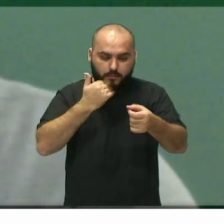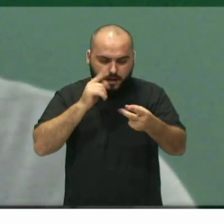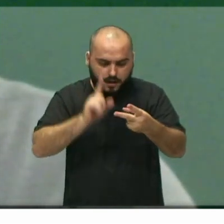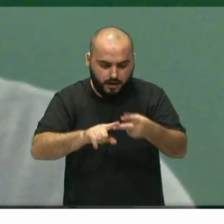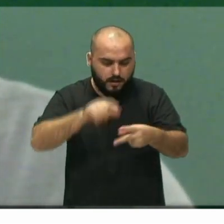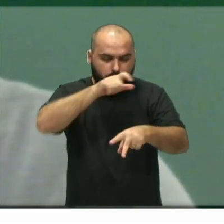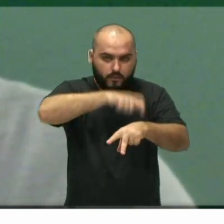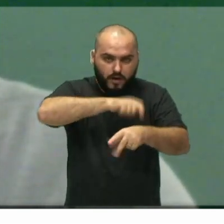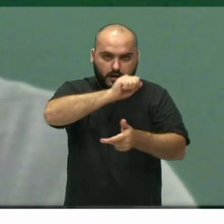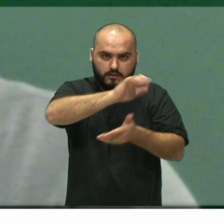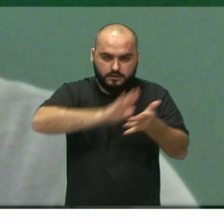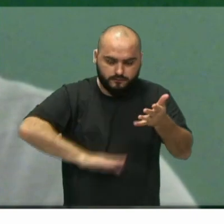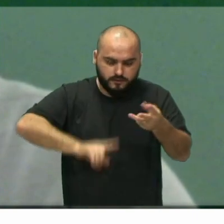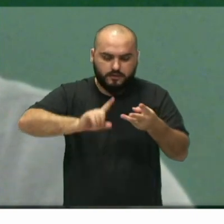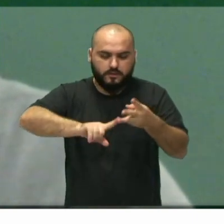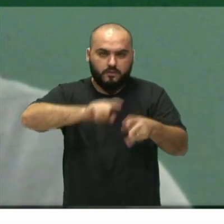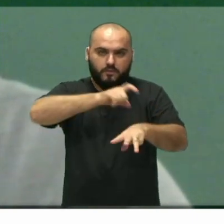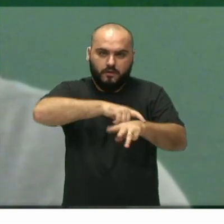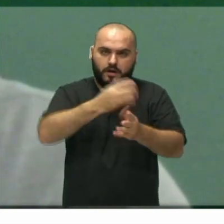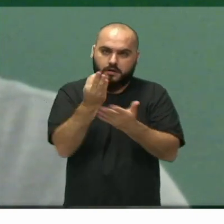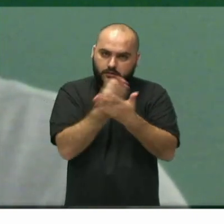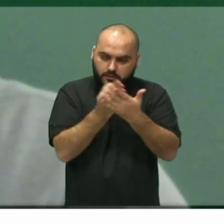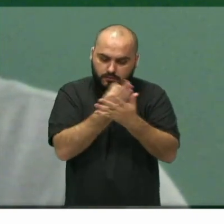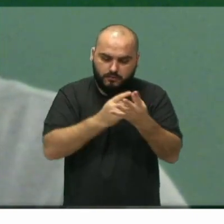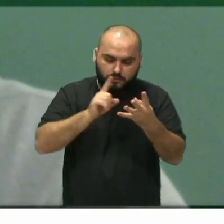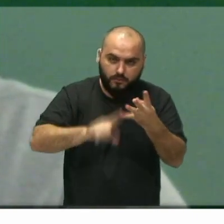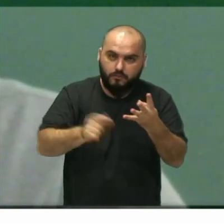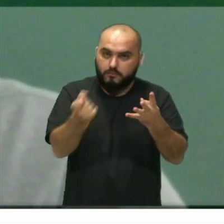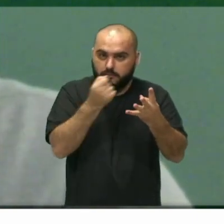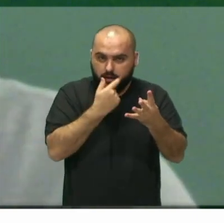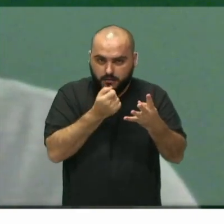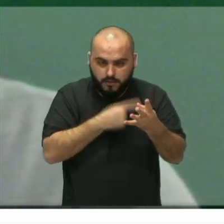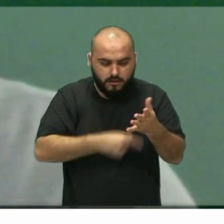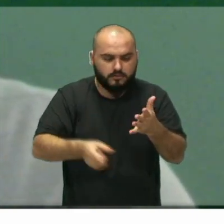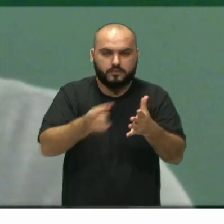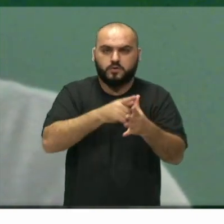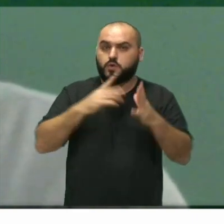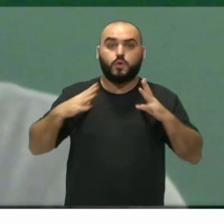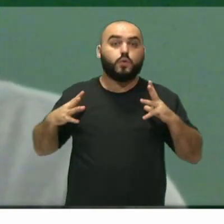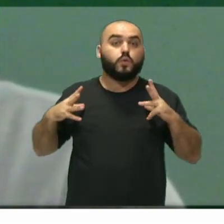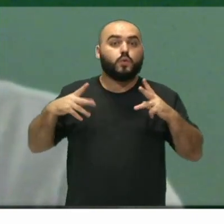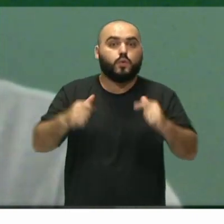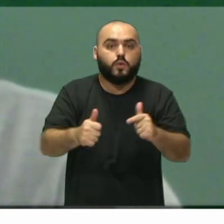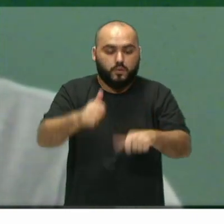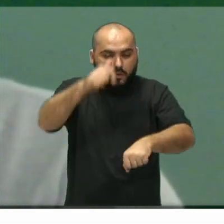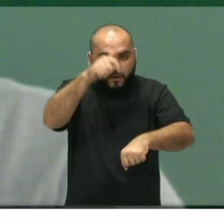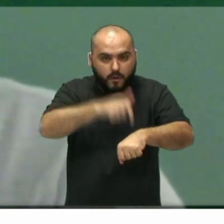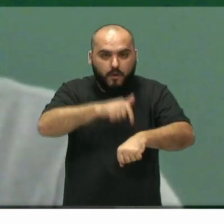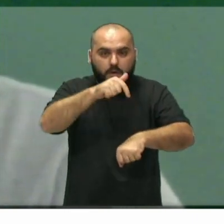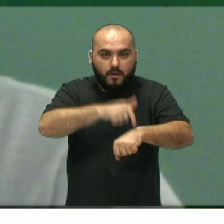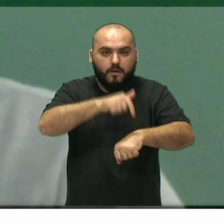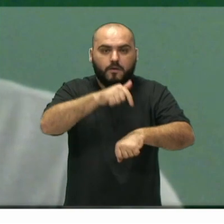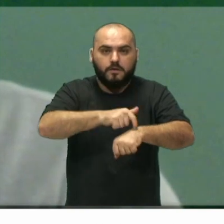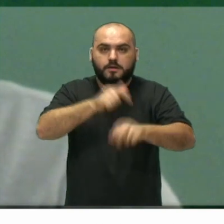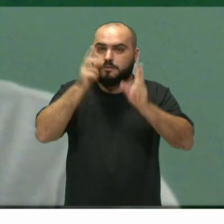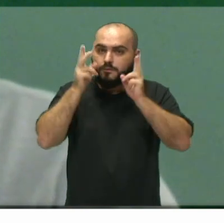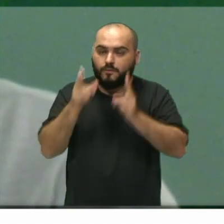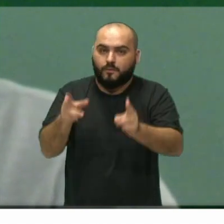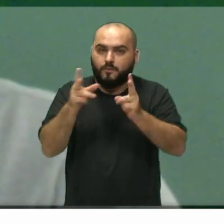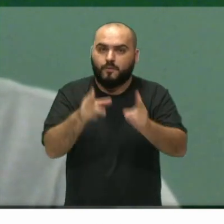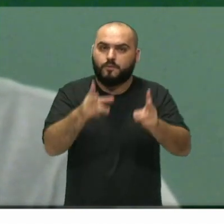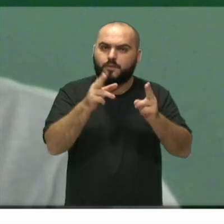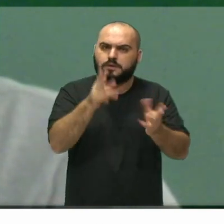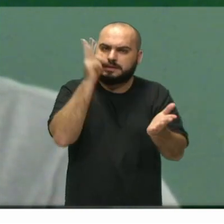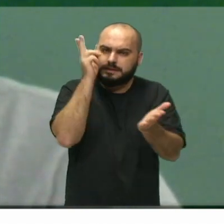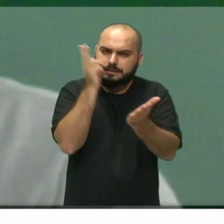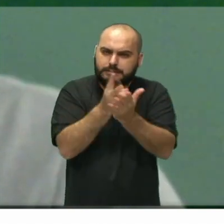fazer atividade física, eu tenho horário para terapia, eu tenho horário para medicação. Tudo isso sempre no mesmo horário, mantendo uma